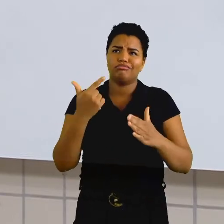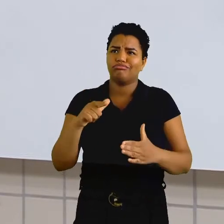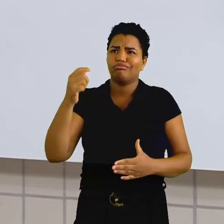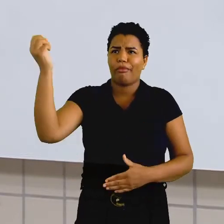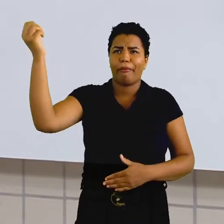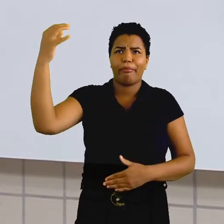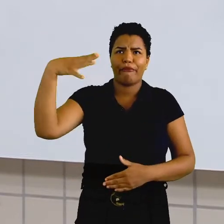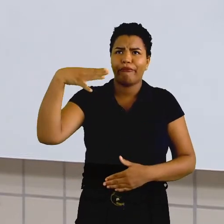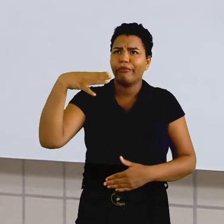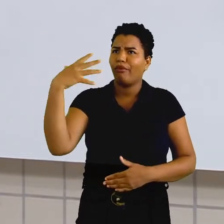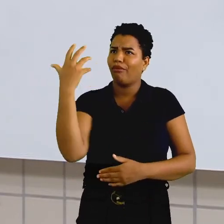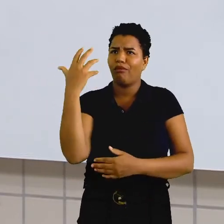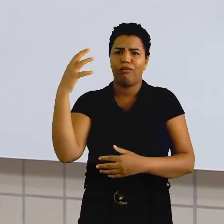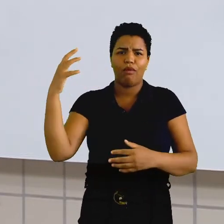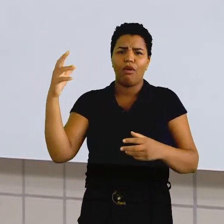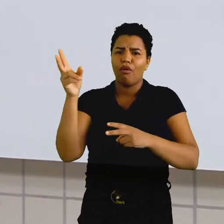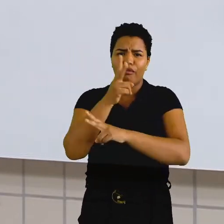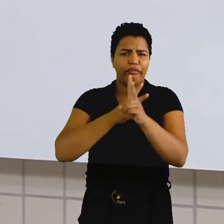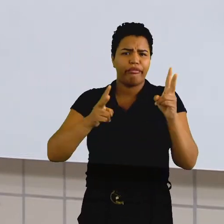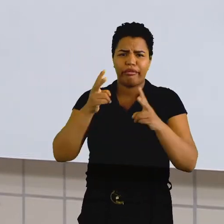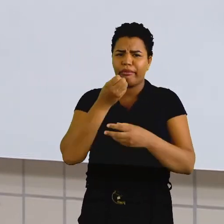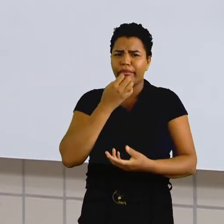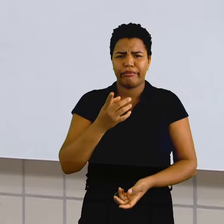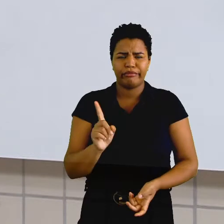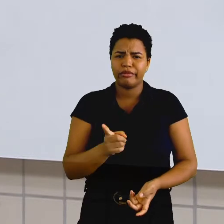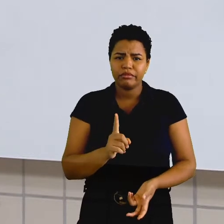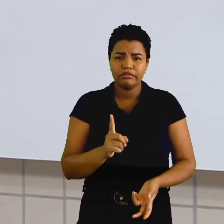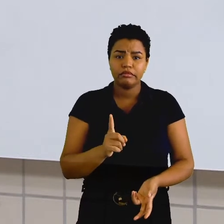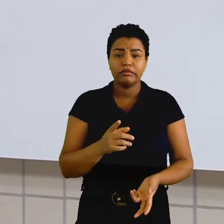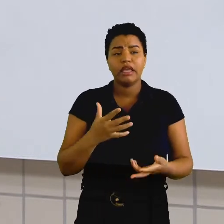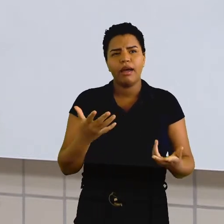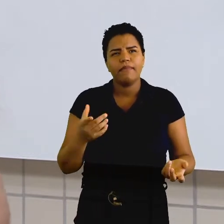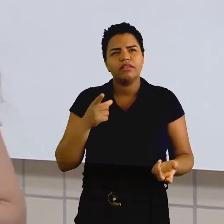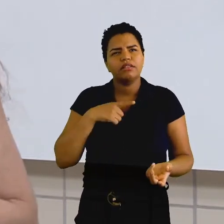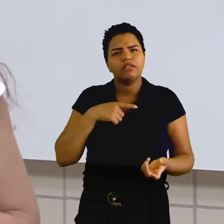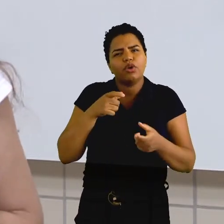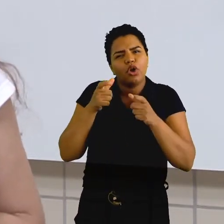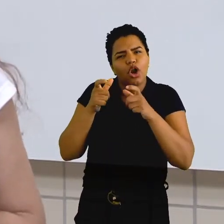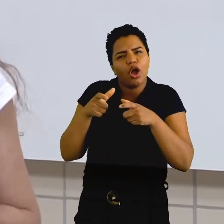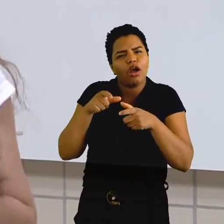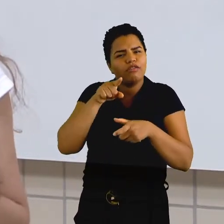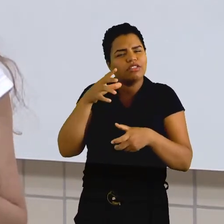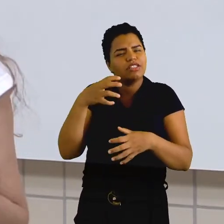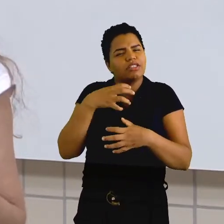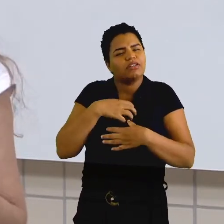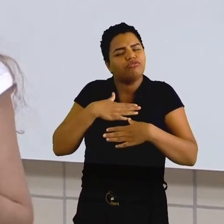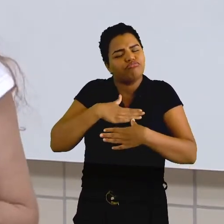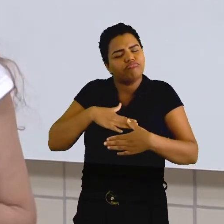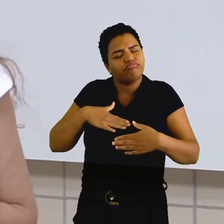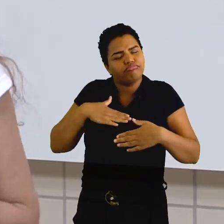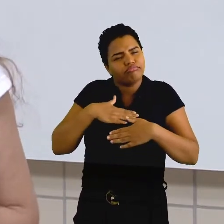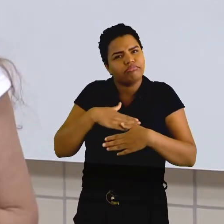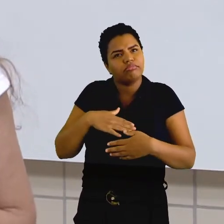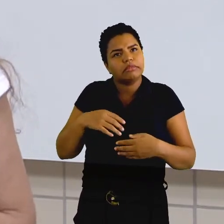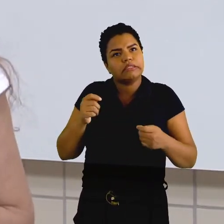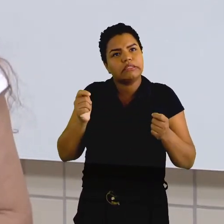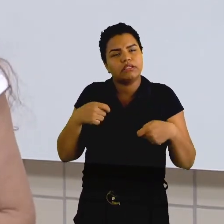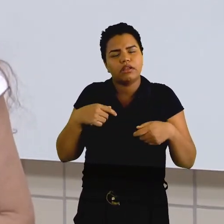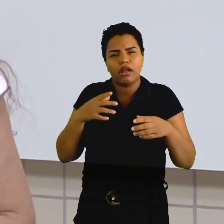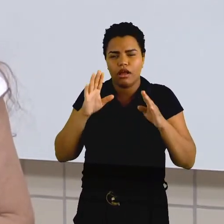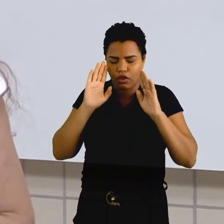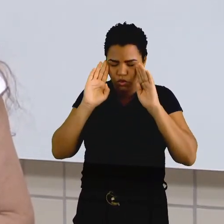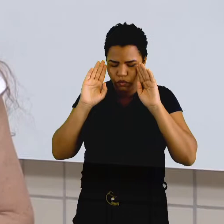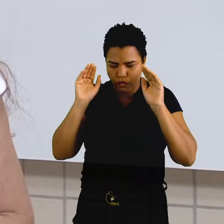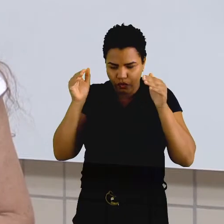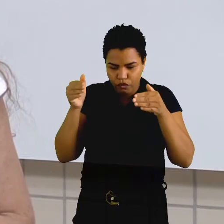nem ventilado. Mas vai para o canto na sua casa que você se sinta bem, que você possa se concentrar no que